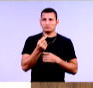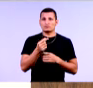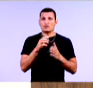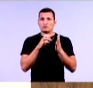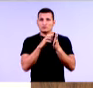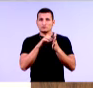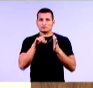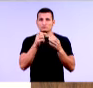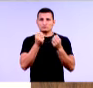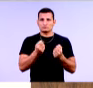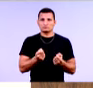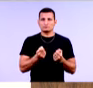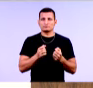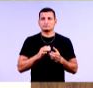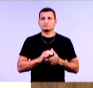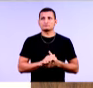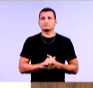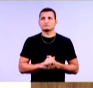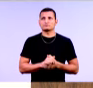peso.